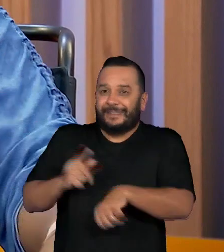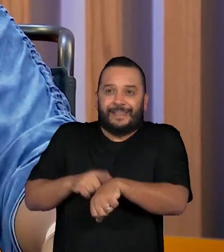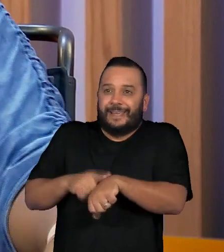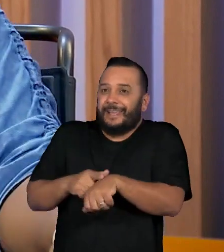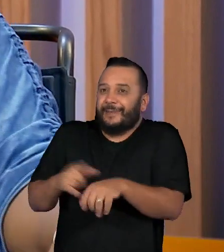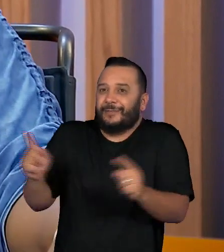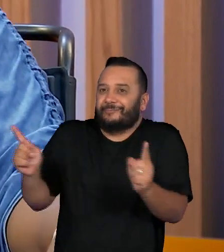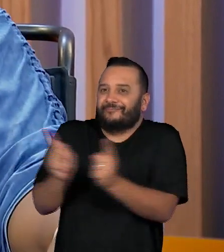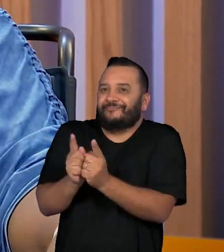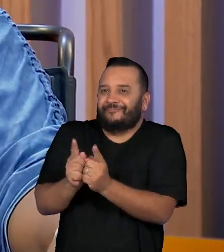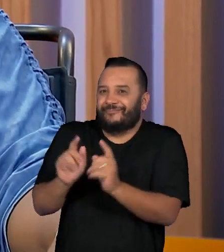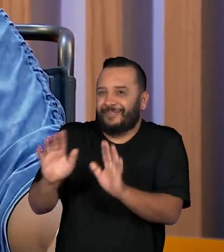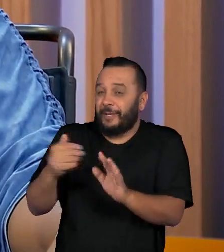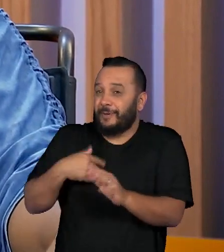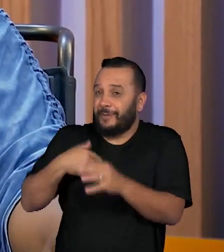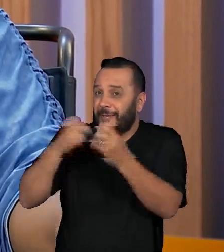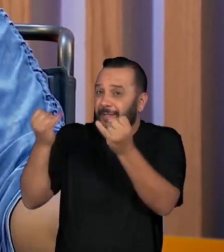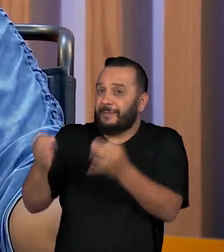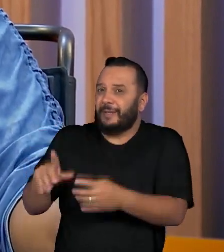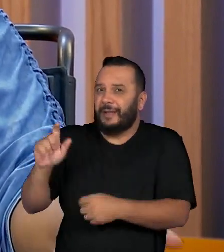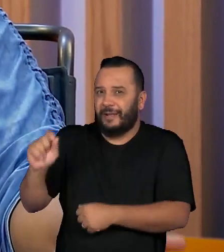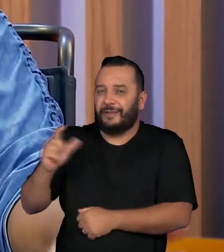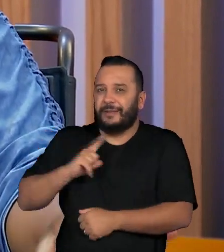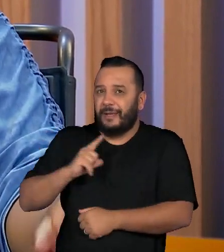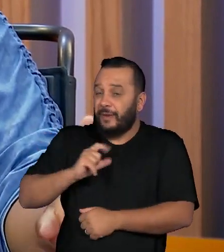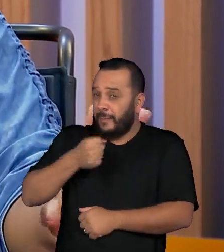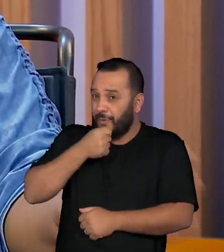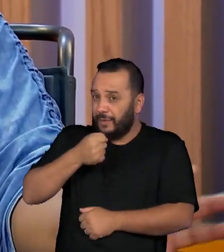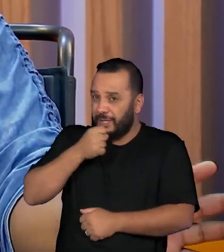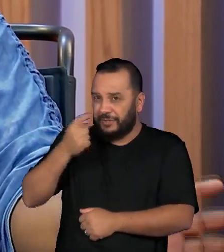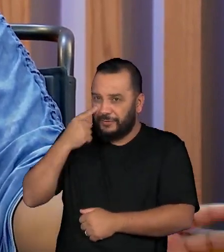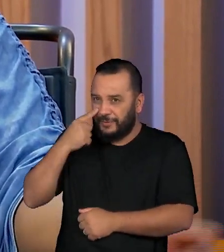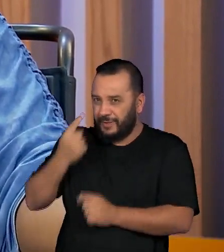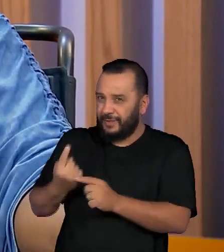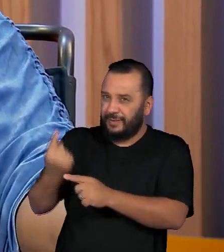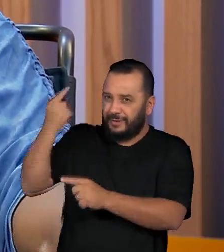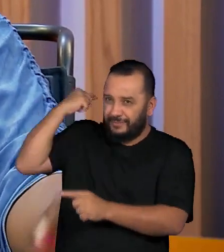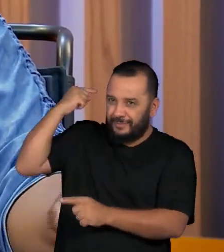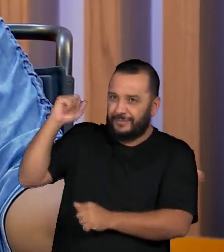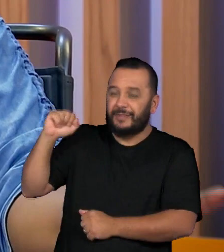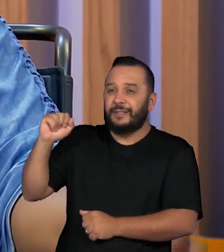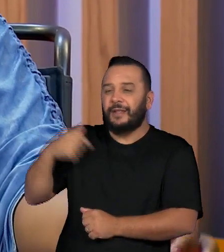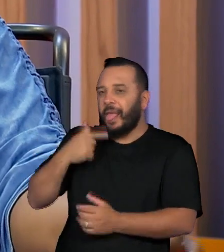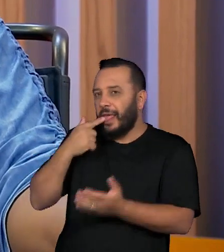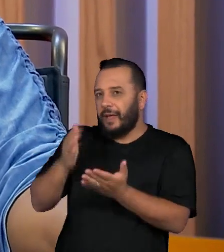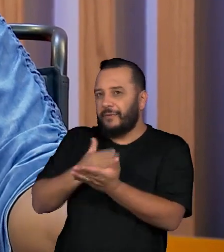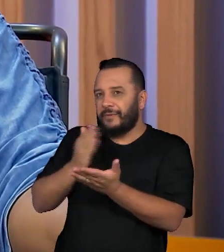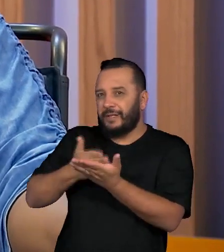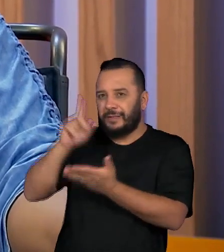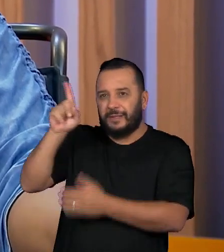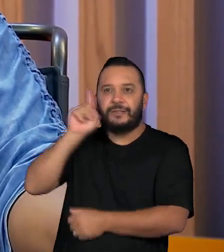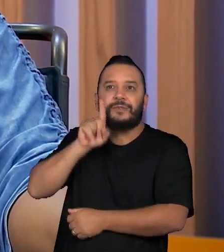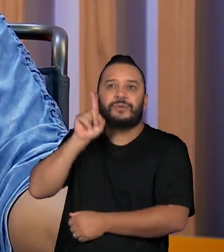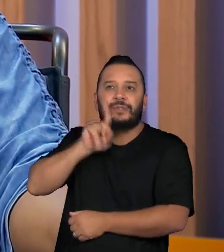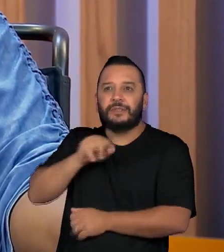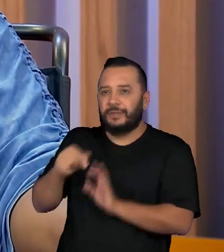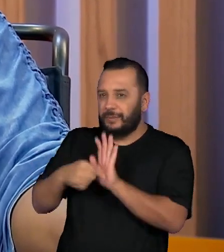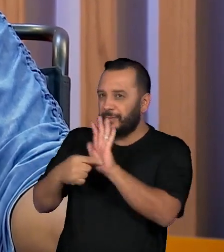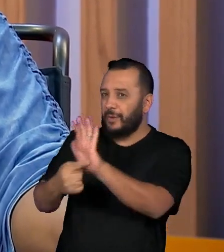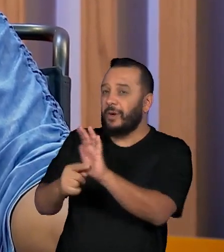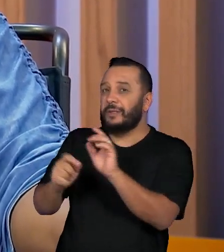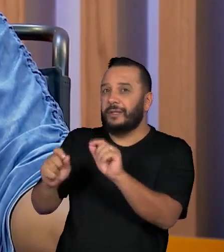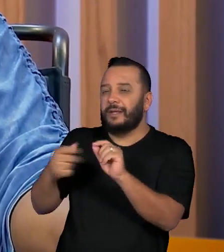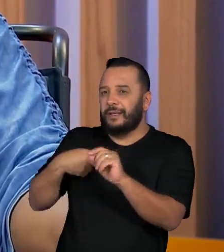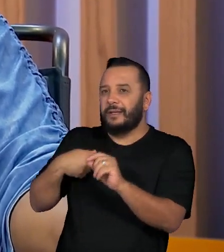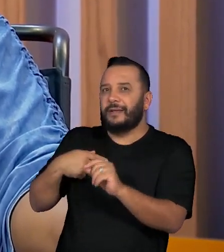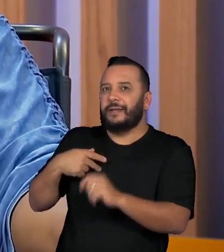tempo, eu quero destacar, tem uma matéria que eu vi há algum tempo atrás, numa revista americana, de crianças que foram